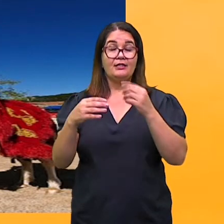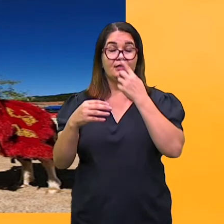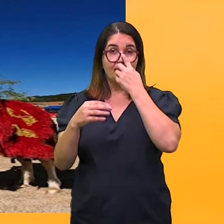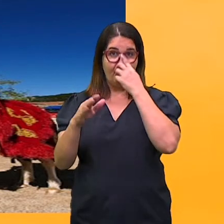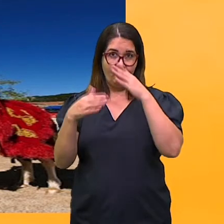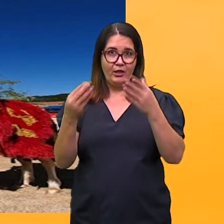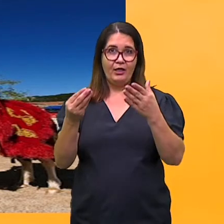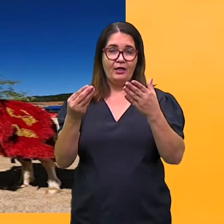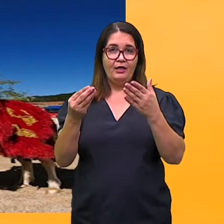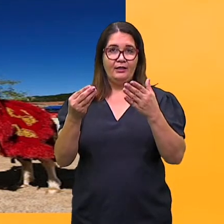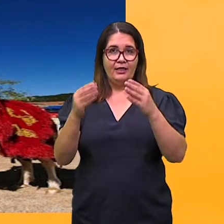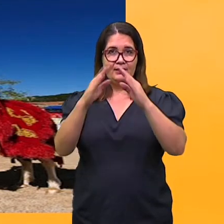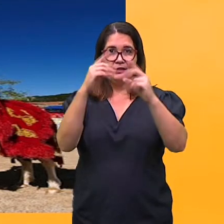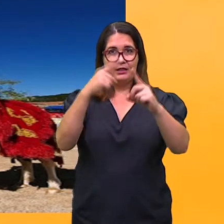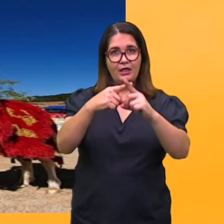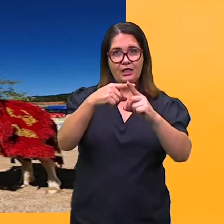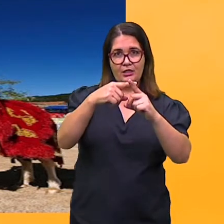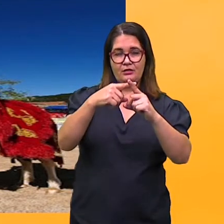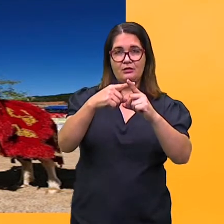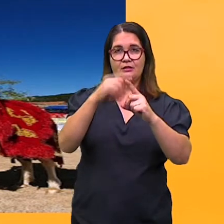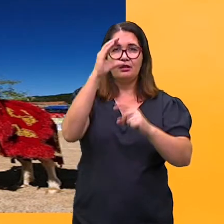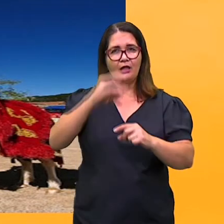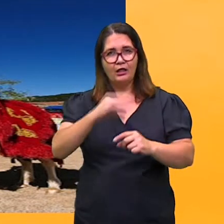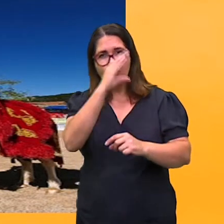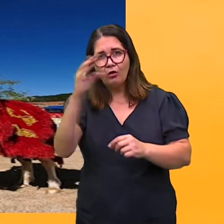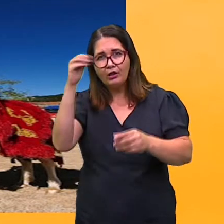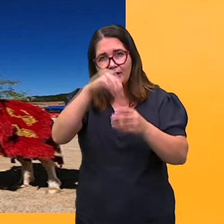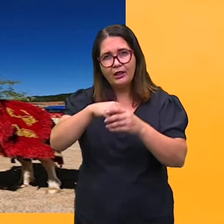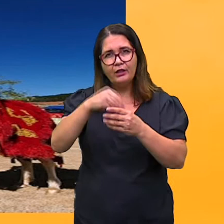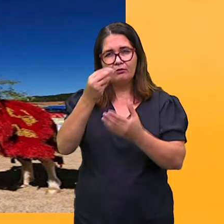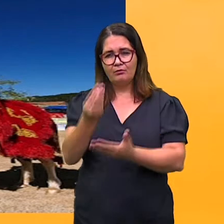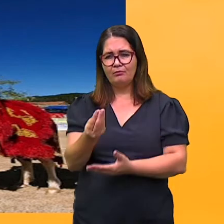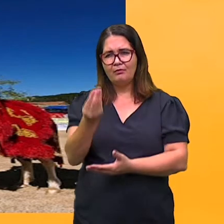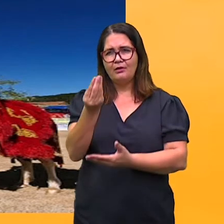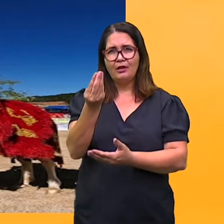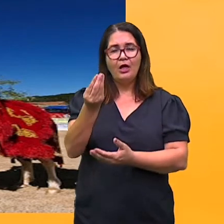em geral, durante a festa do Divino.